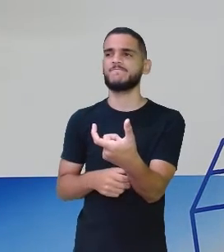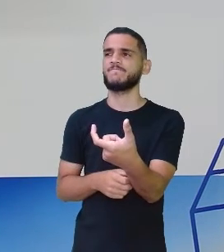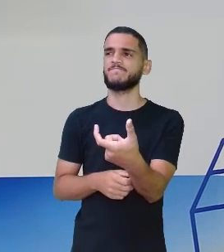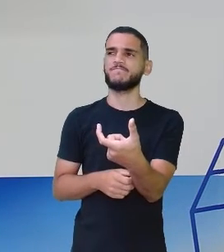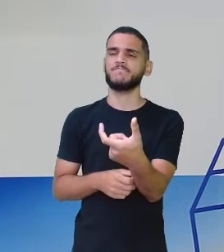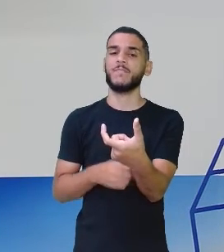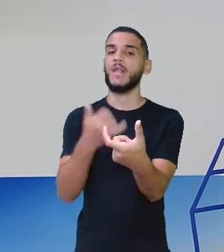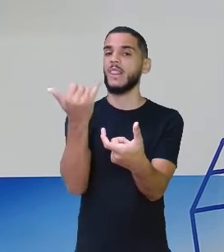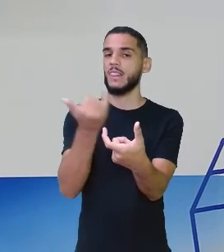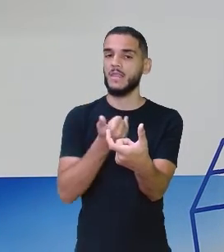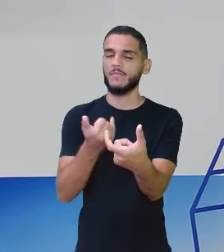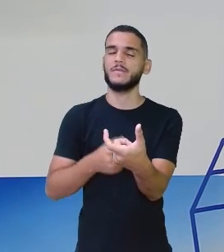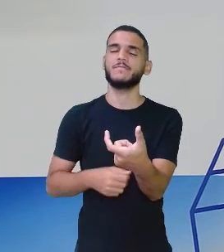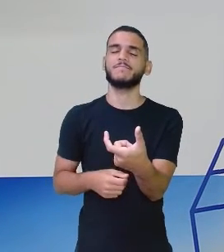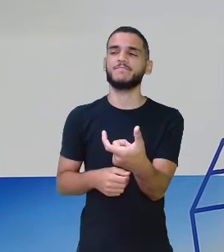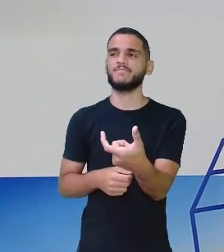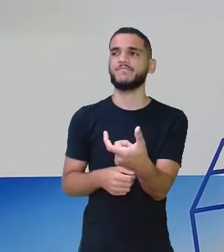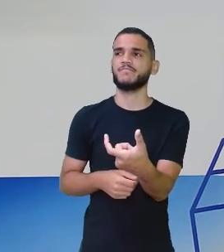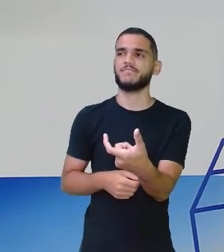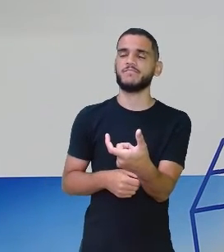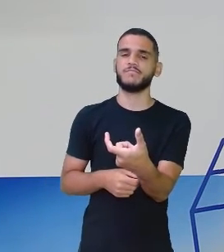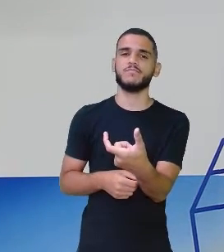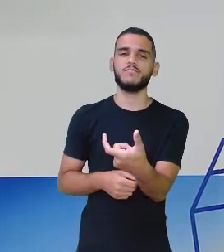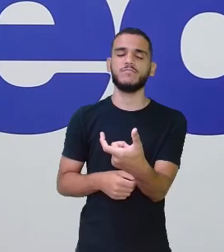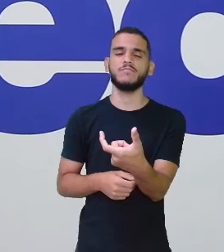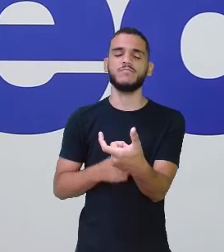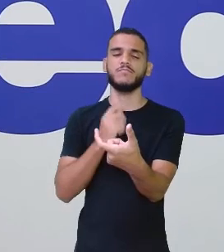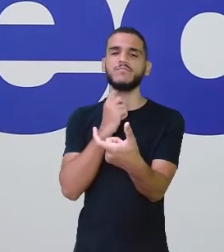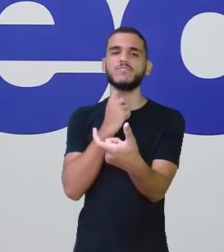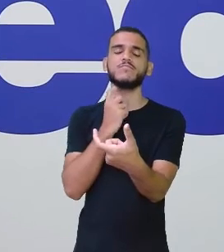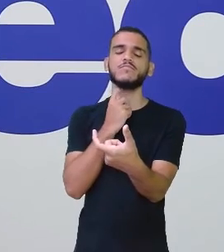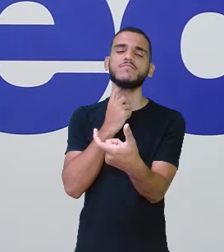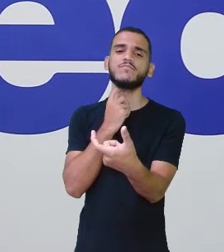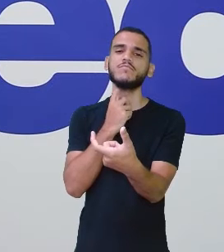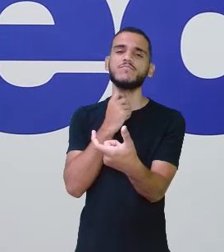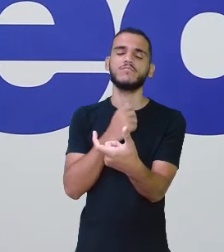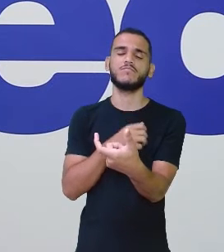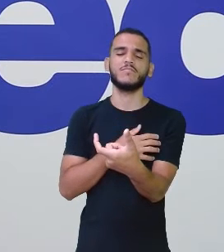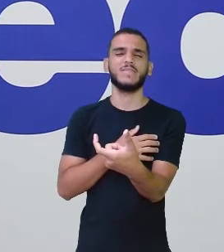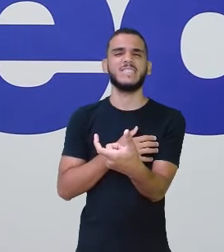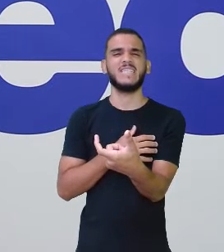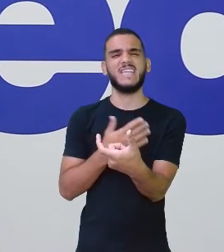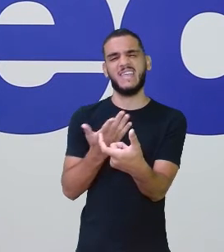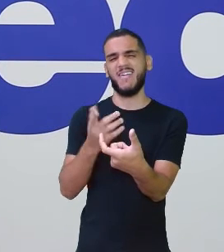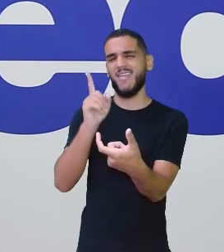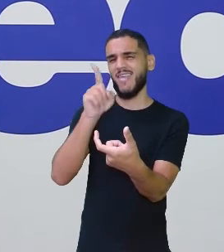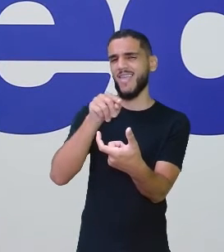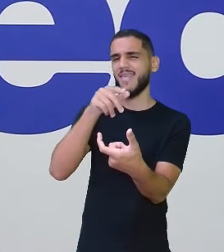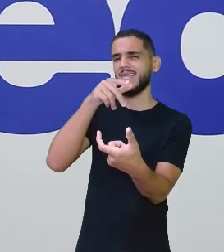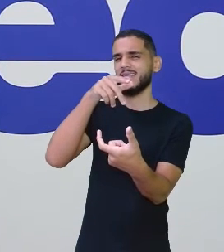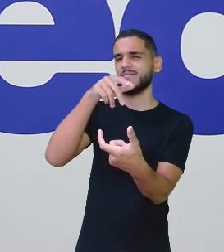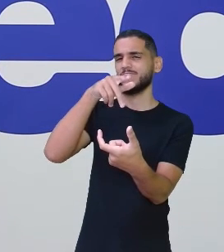Diz para mim. Diego está colocando aqui pré. Será